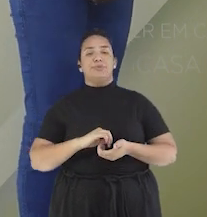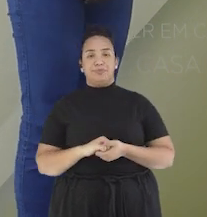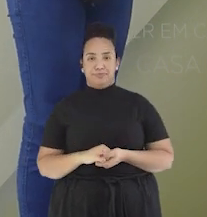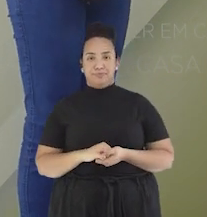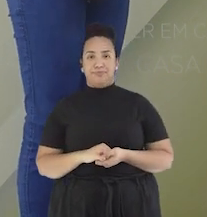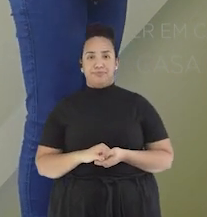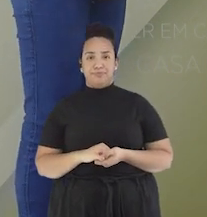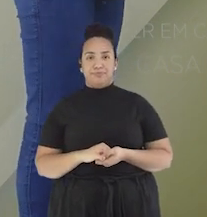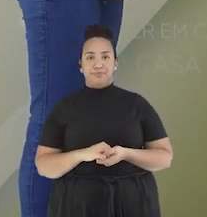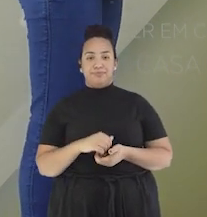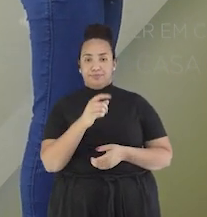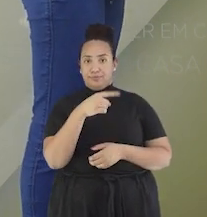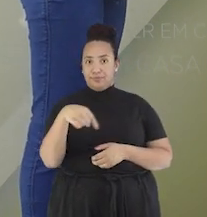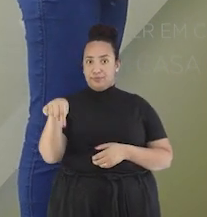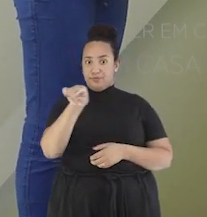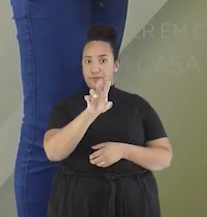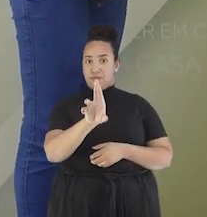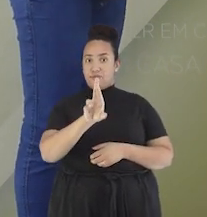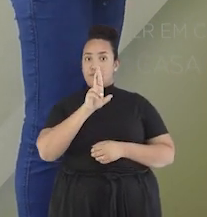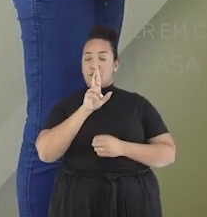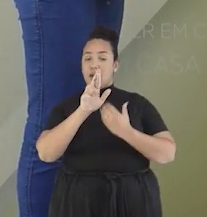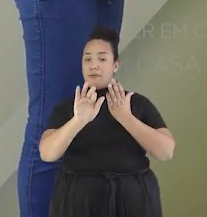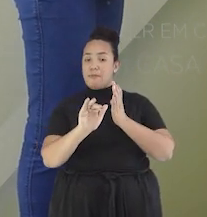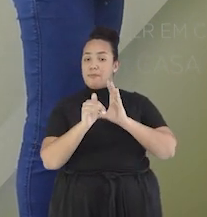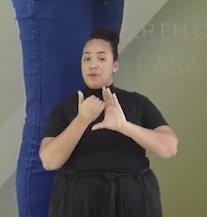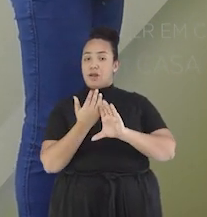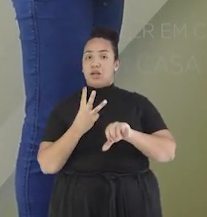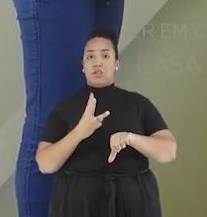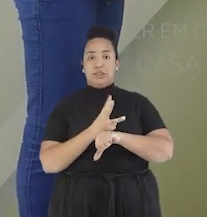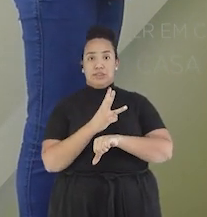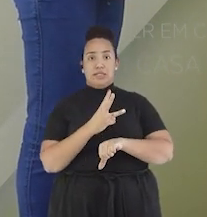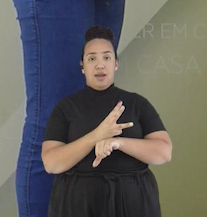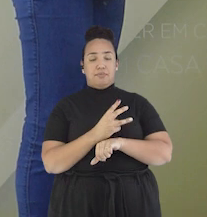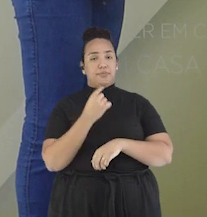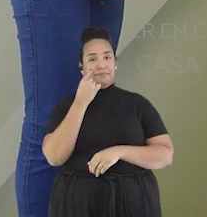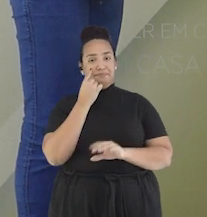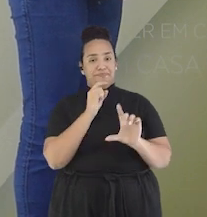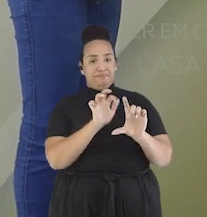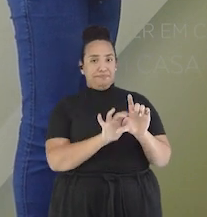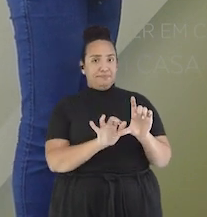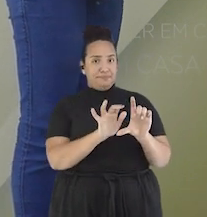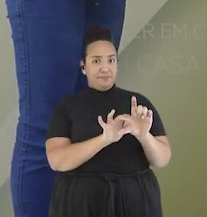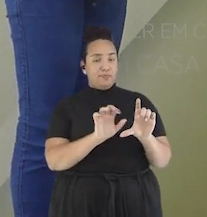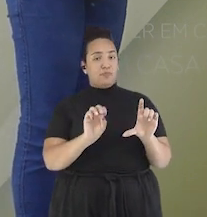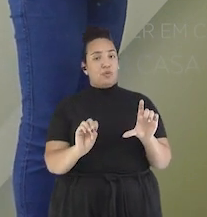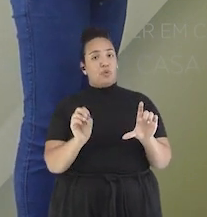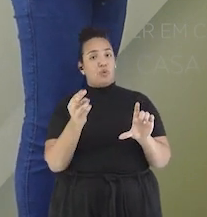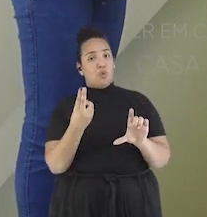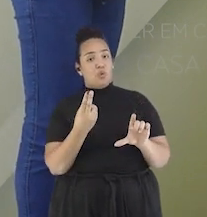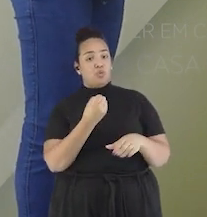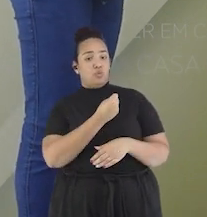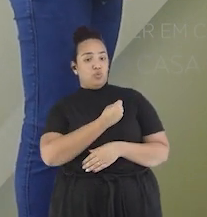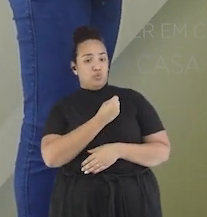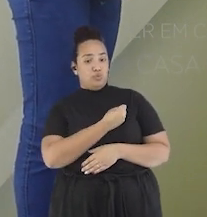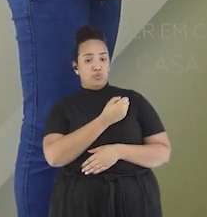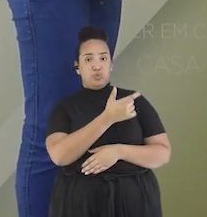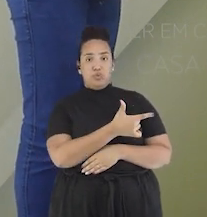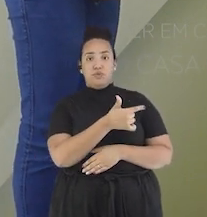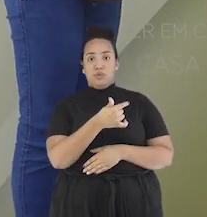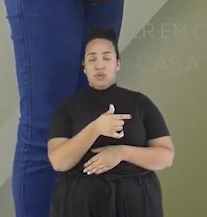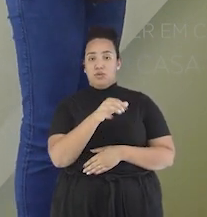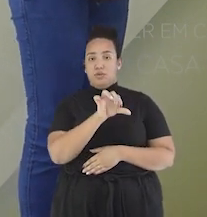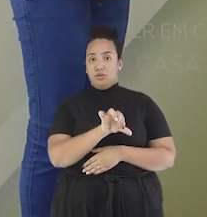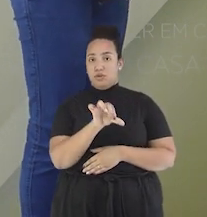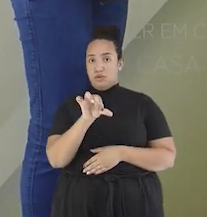E vai responder e vai enviar pra gente aqui, ó, por este QR Code, ou então pelo telefone